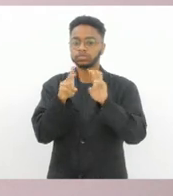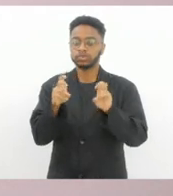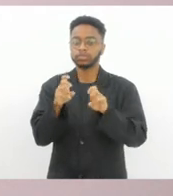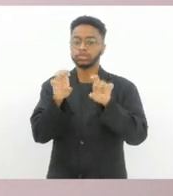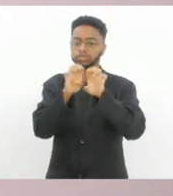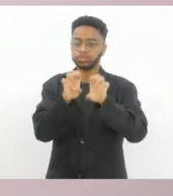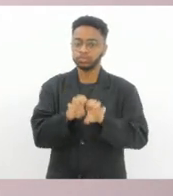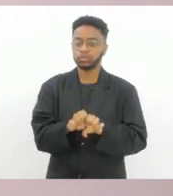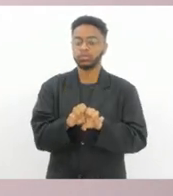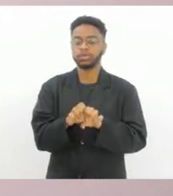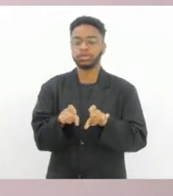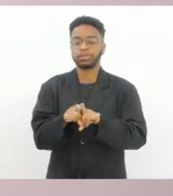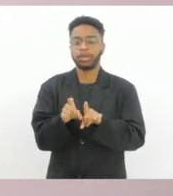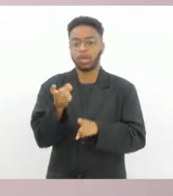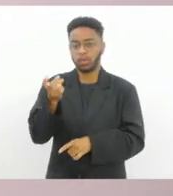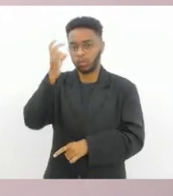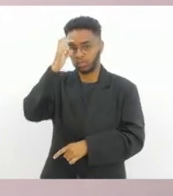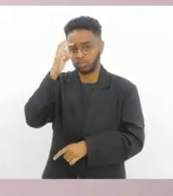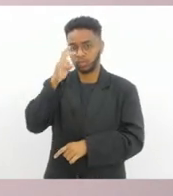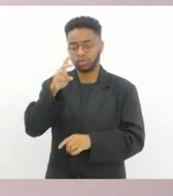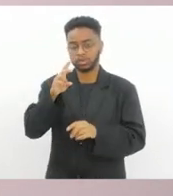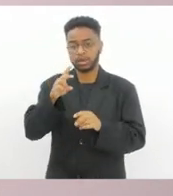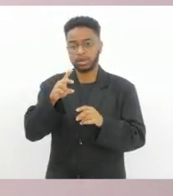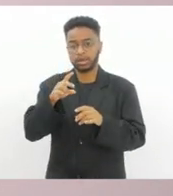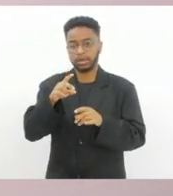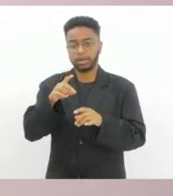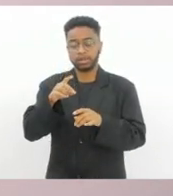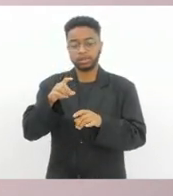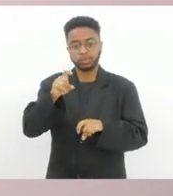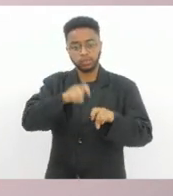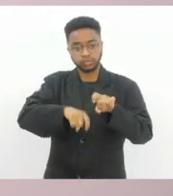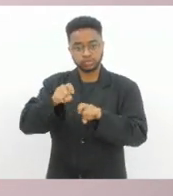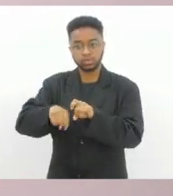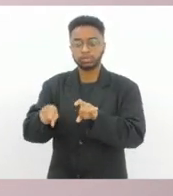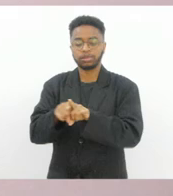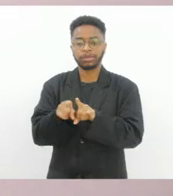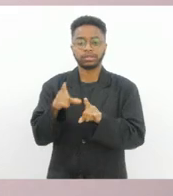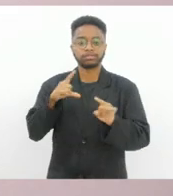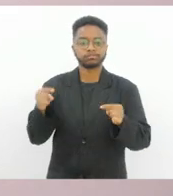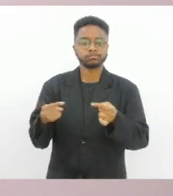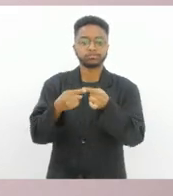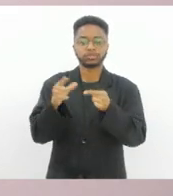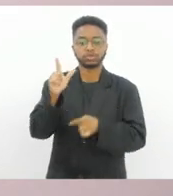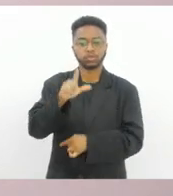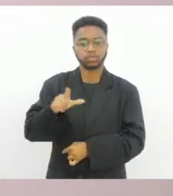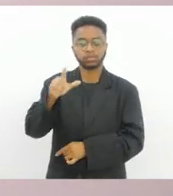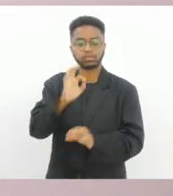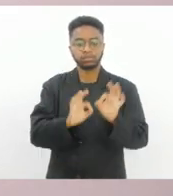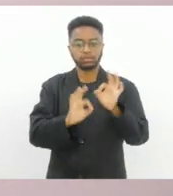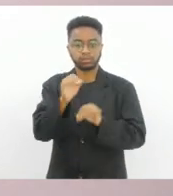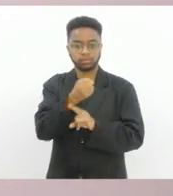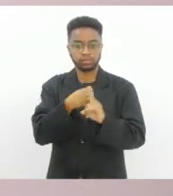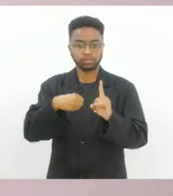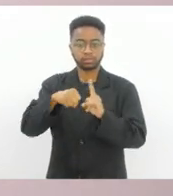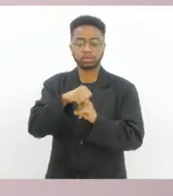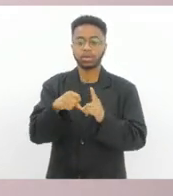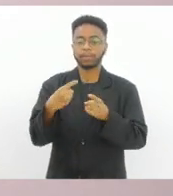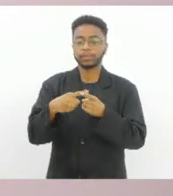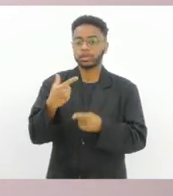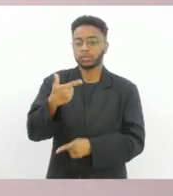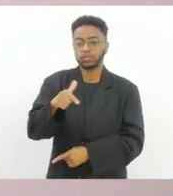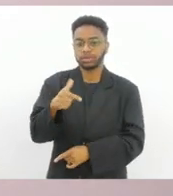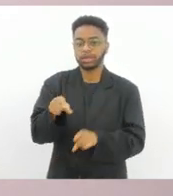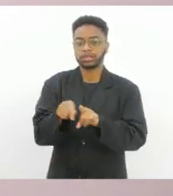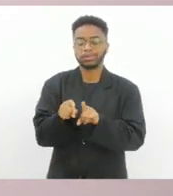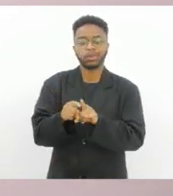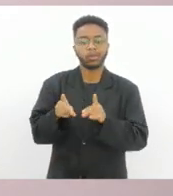do estupro baseada numa lógica de organização social que, infelizmente, mantém e perpetua